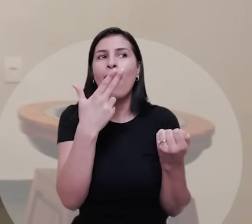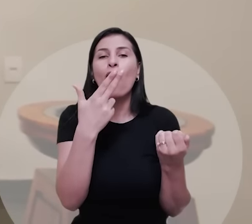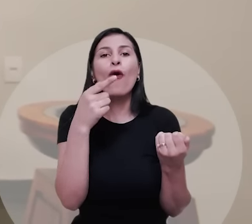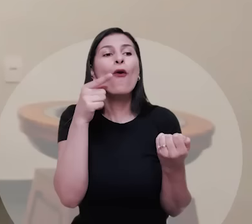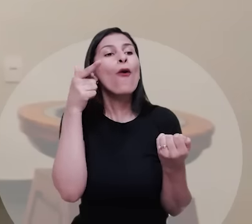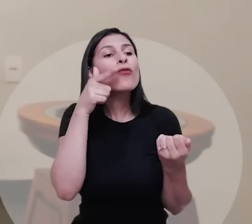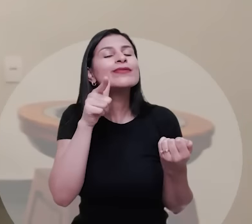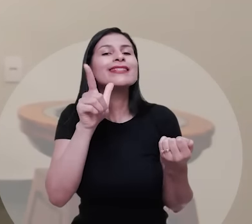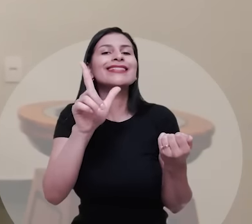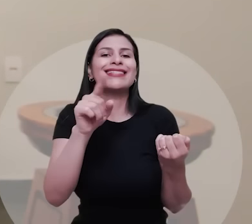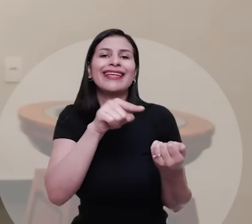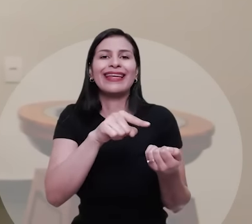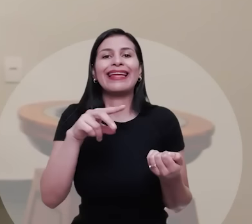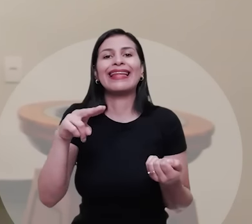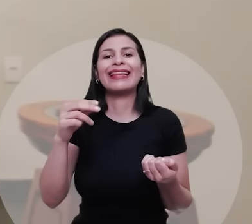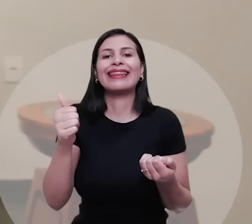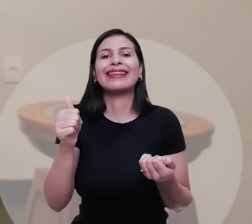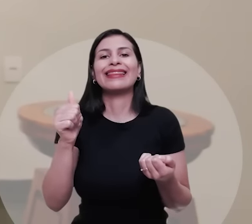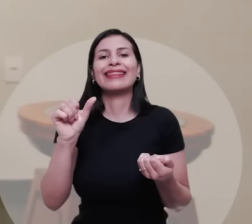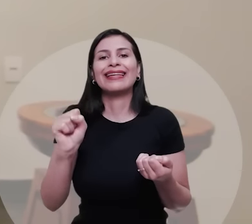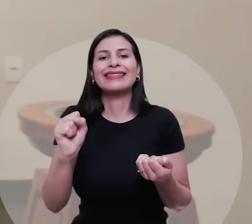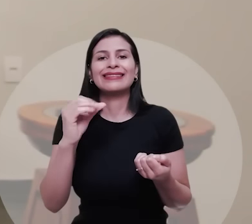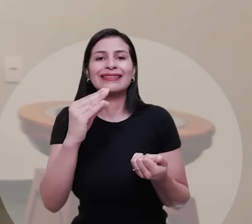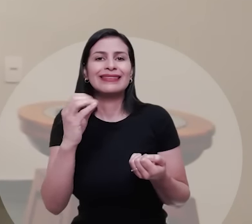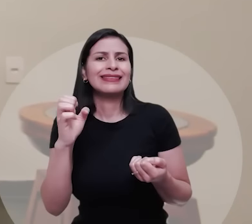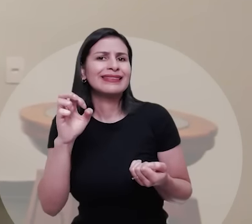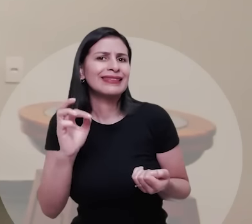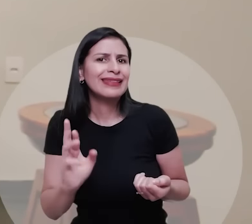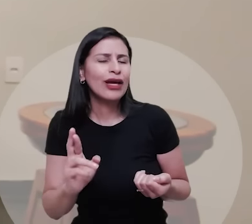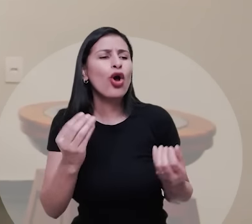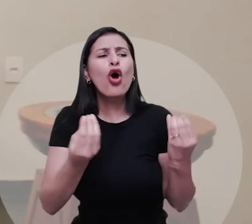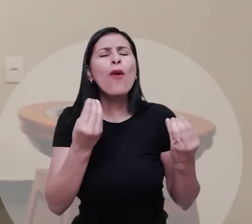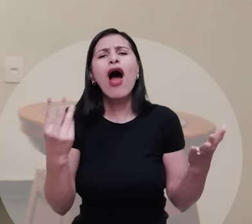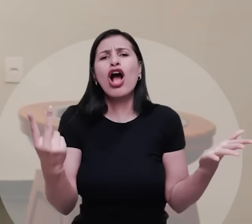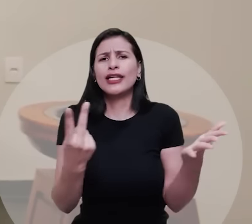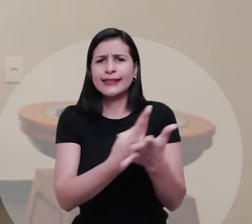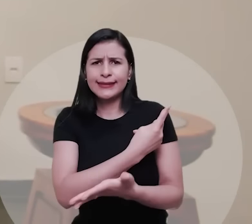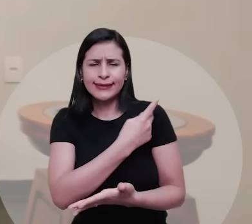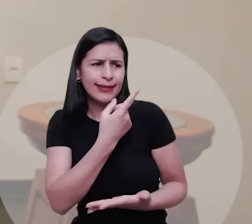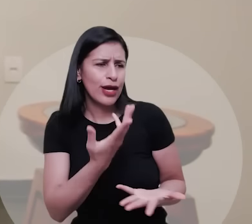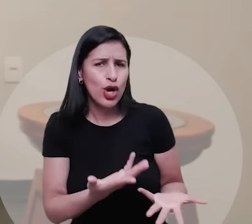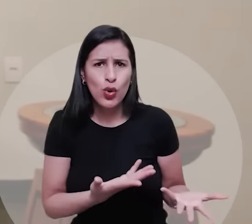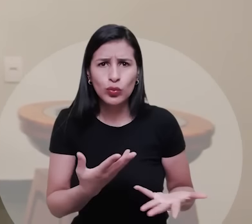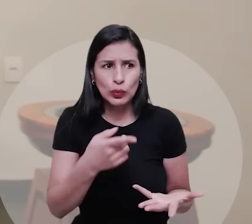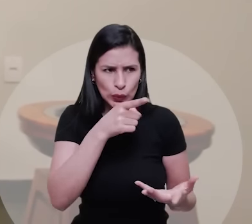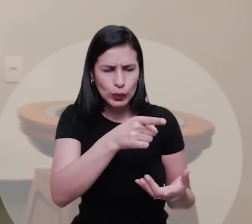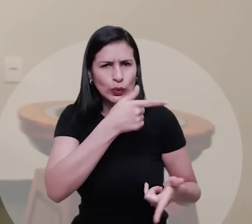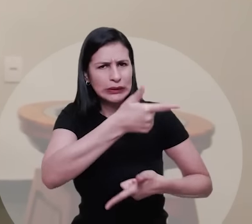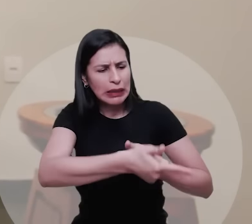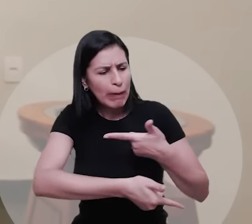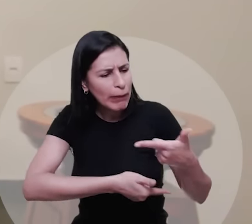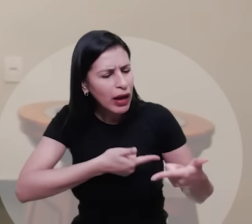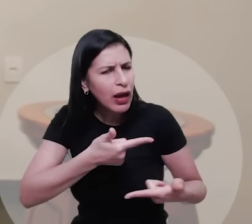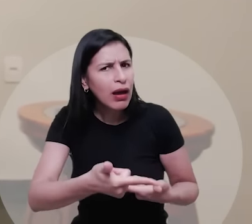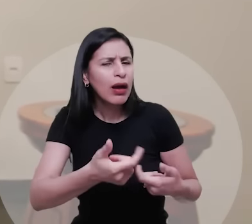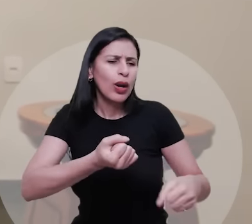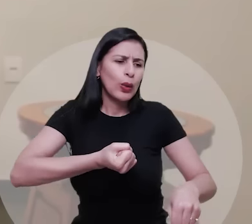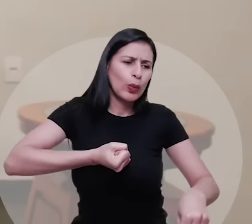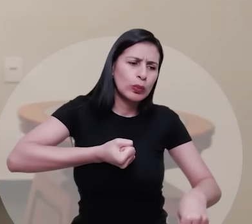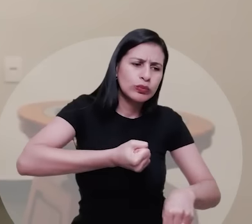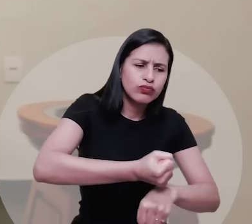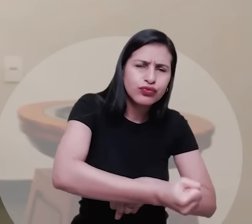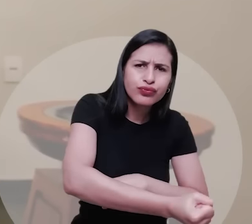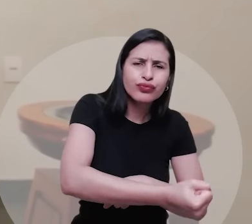privilégio de nascer? Aconteceu isso devido a um esforço